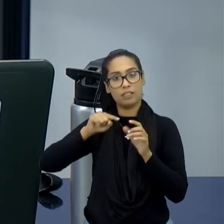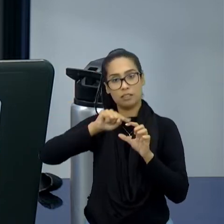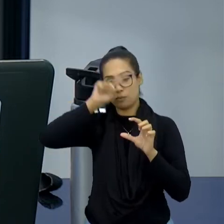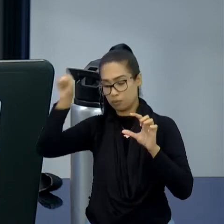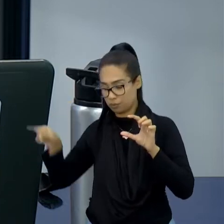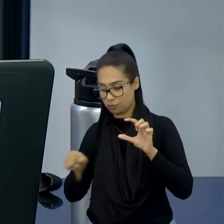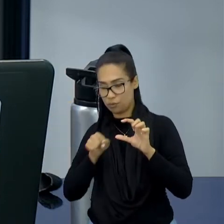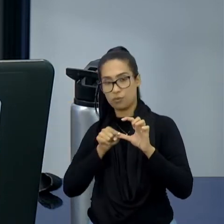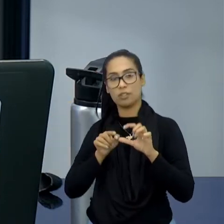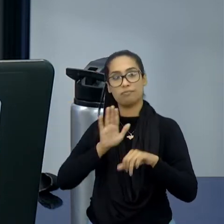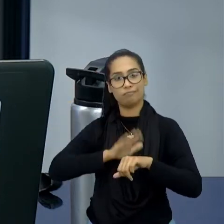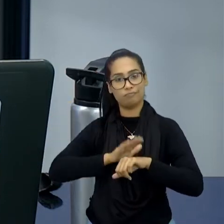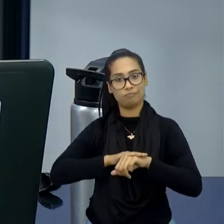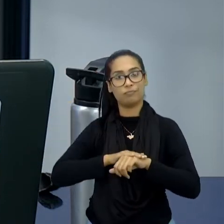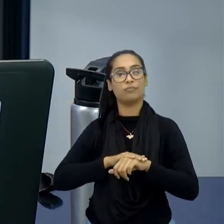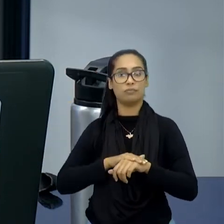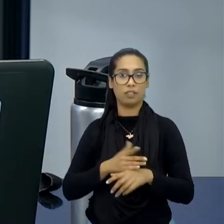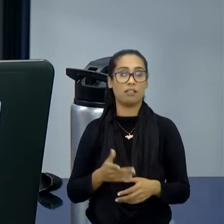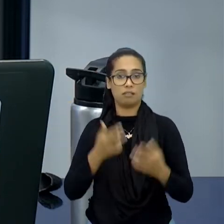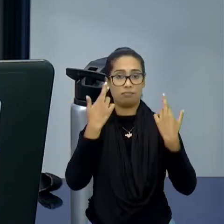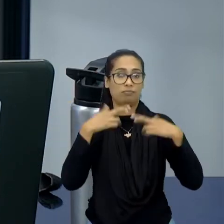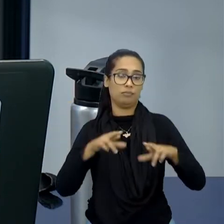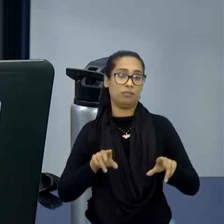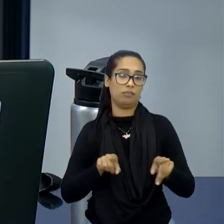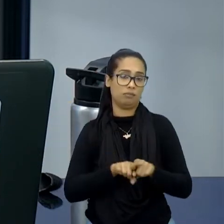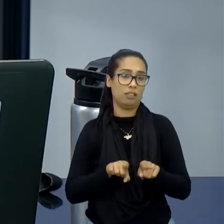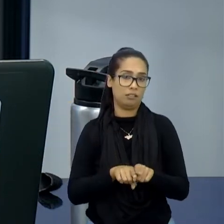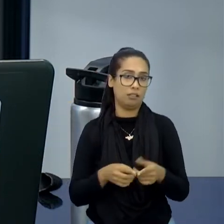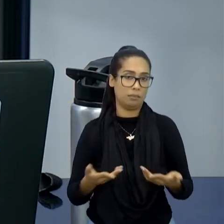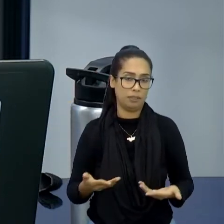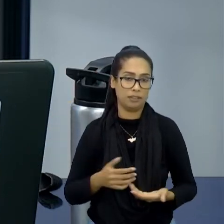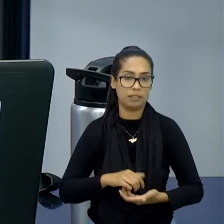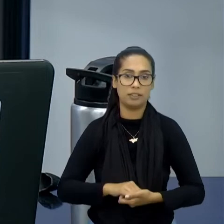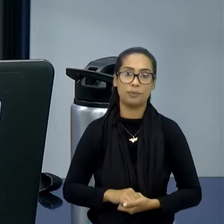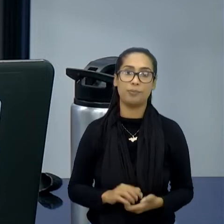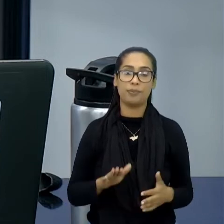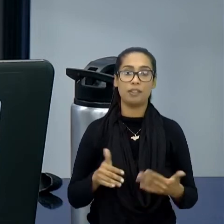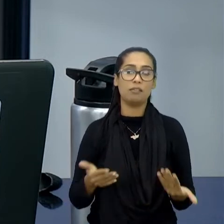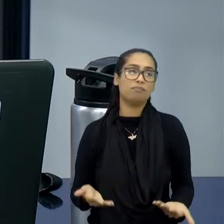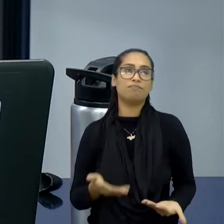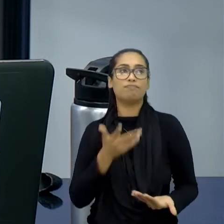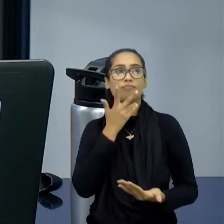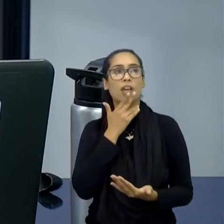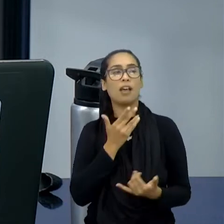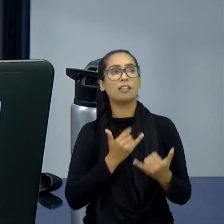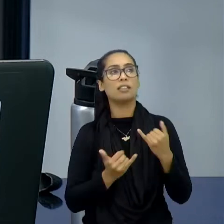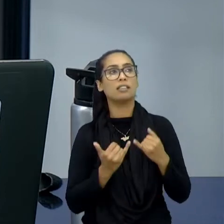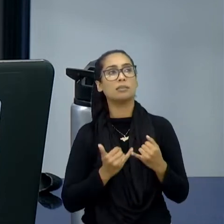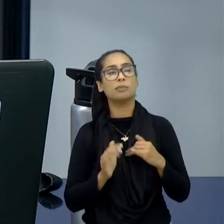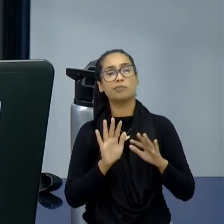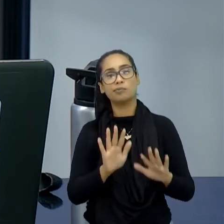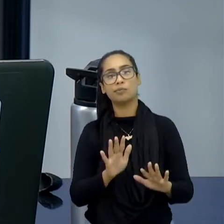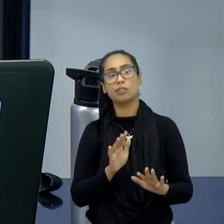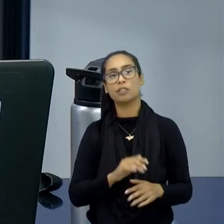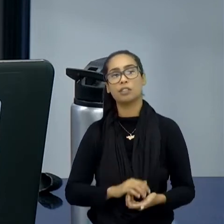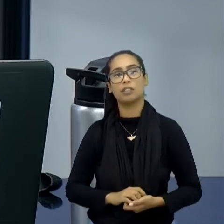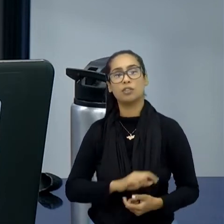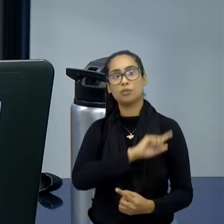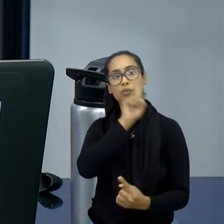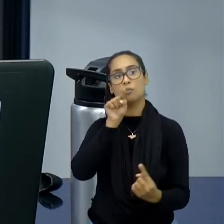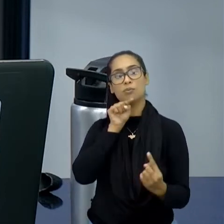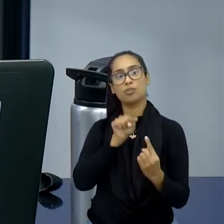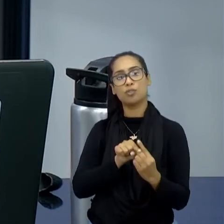ciclo revolucionário, né? O ciclo de revolução da Lua. E me parece que a definição que